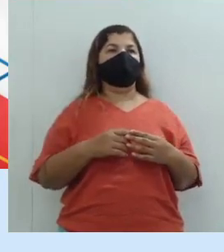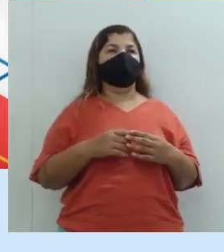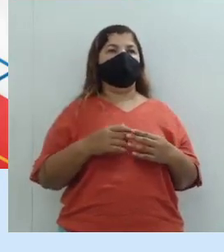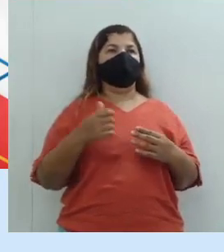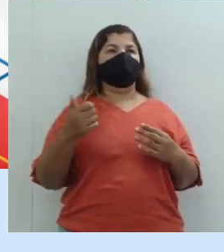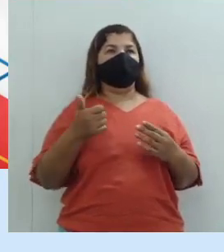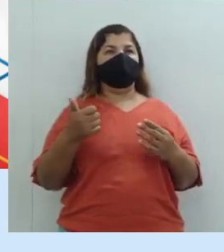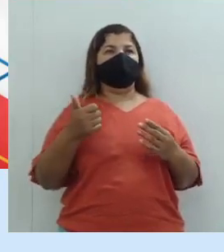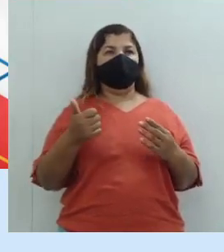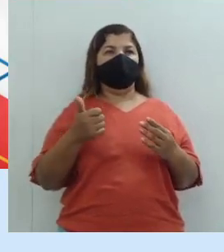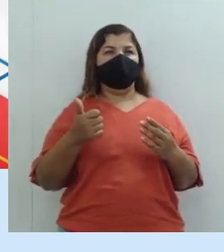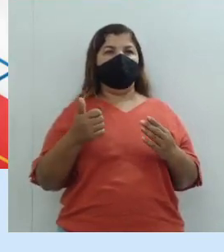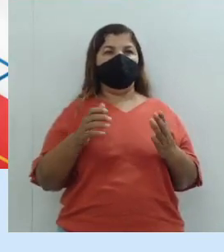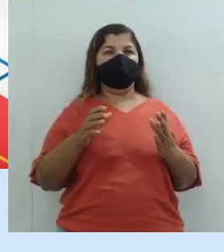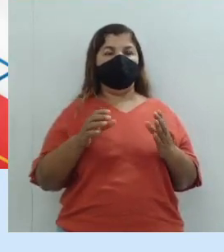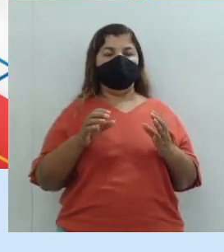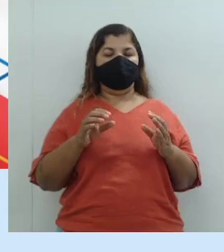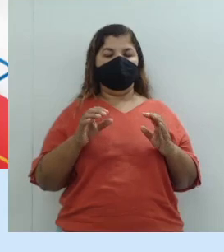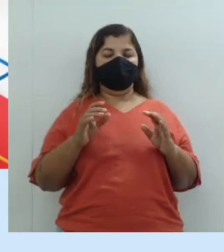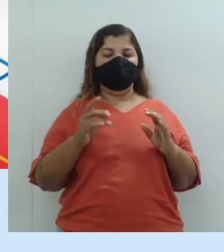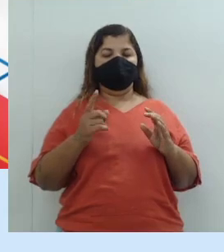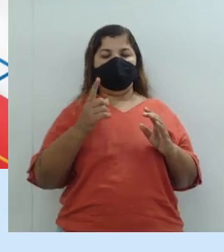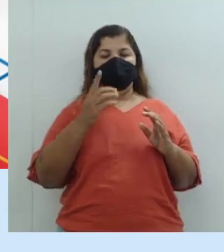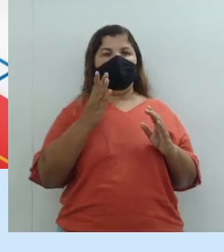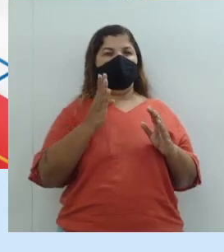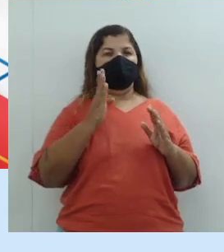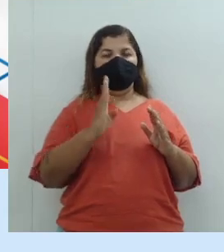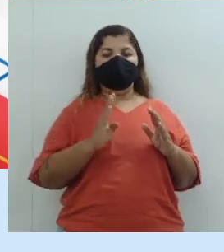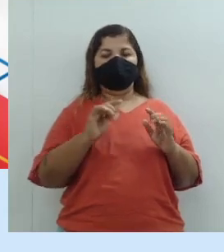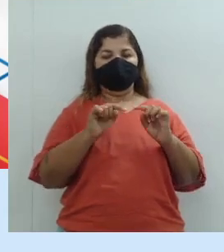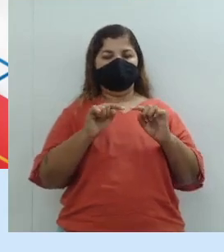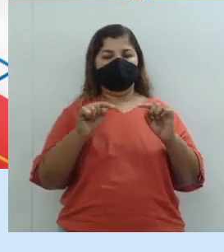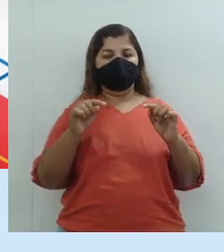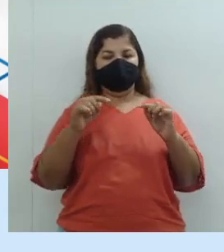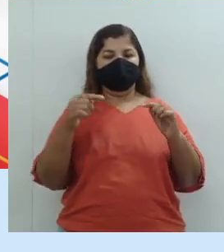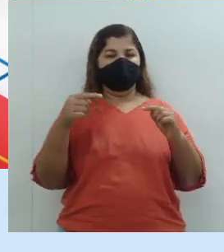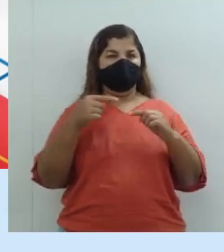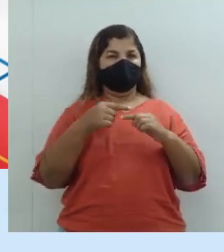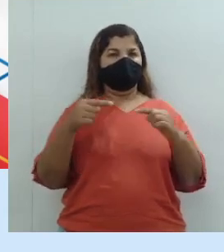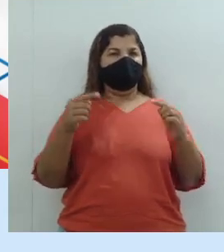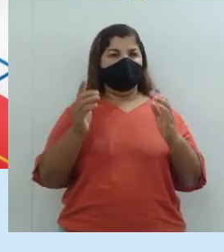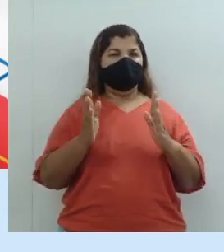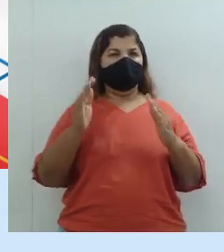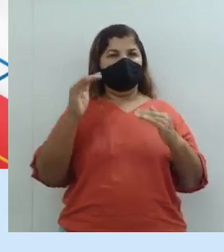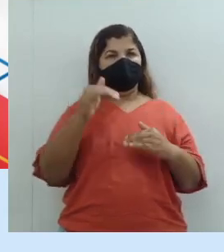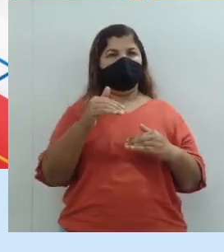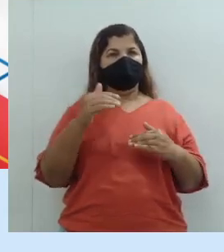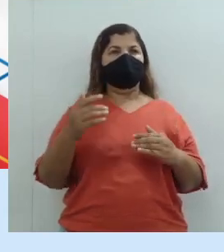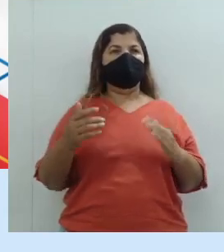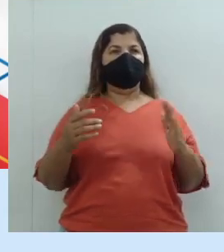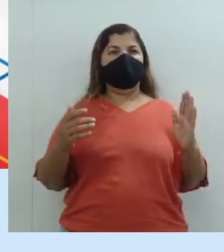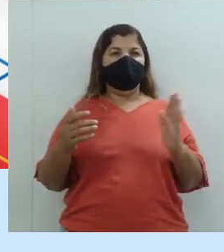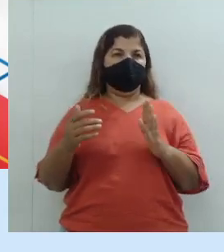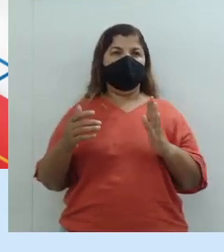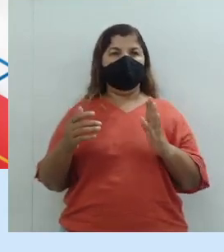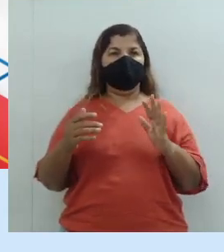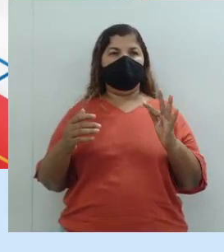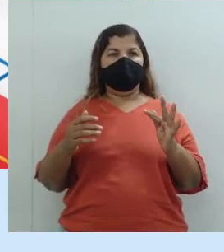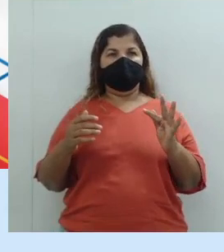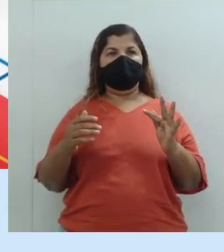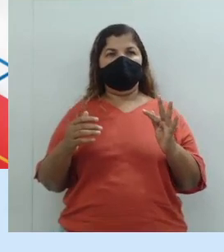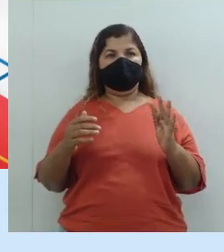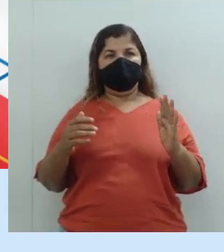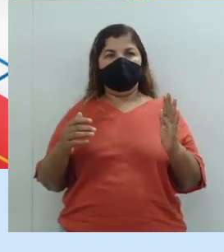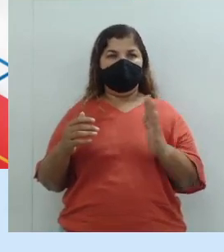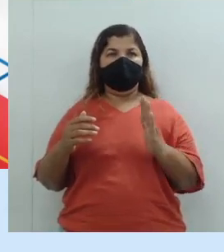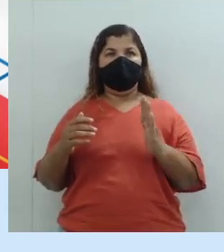e fazendo o diagrama de forças, né, atuante em cada um deles. Então, no primeiro caixote ali, eu vou ter que eu tenho uma força F empurrando esse